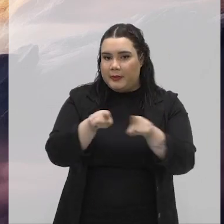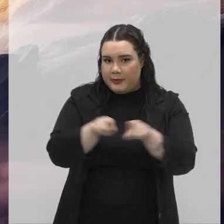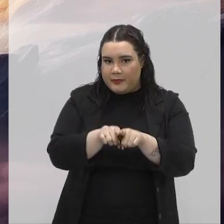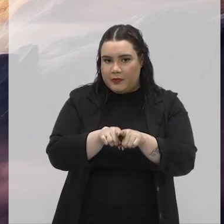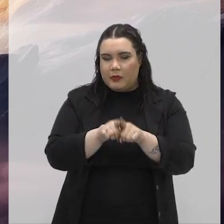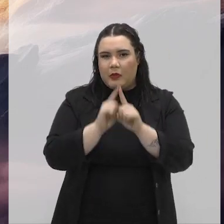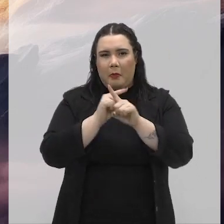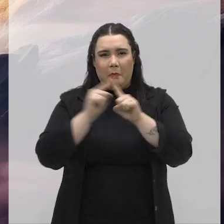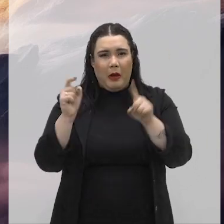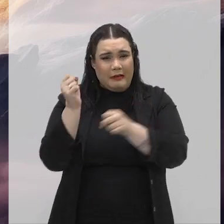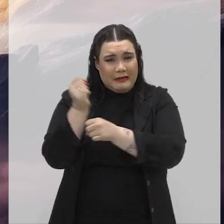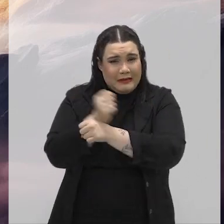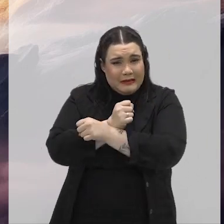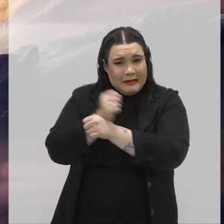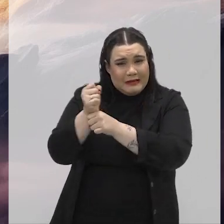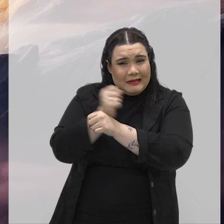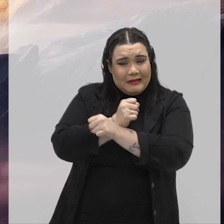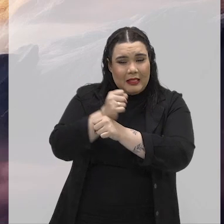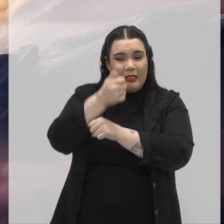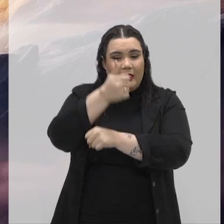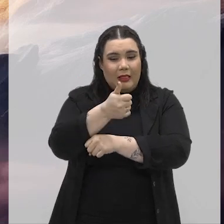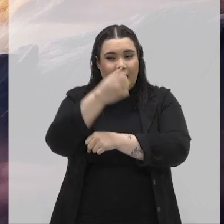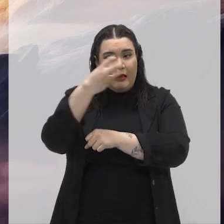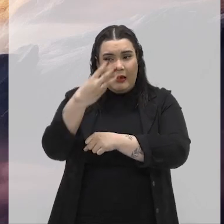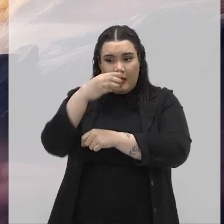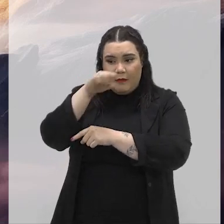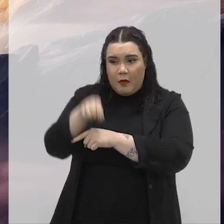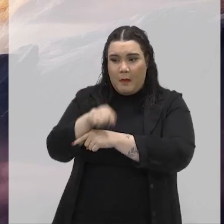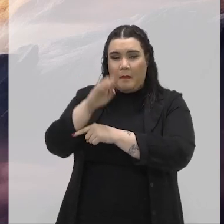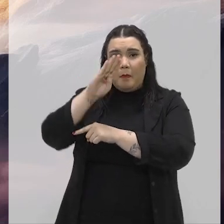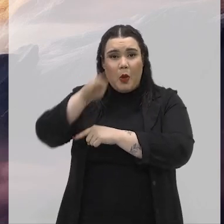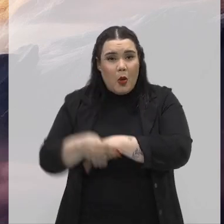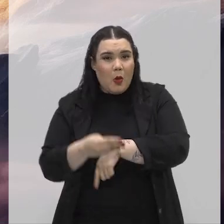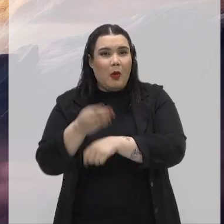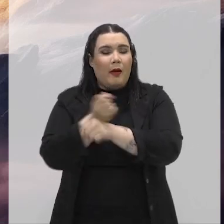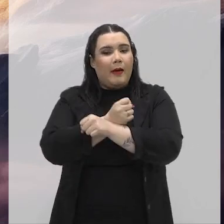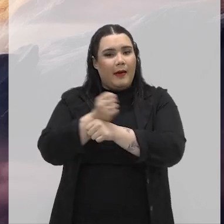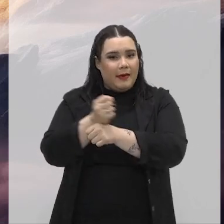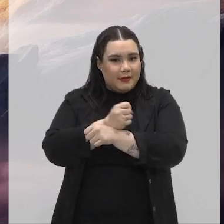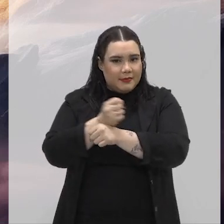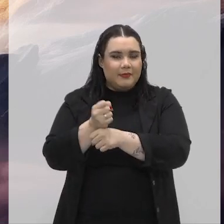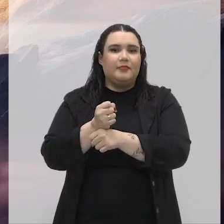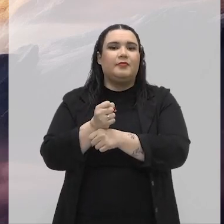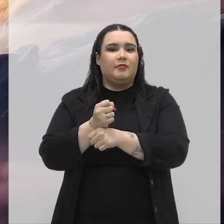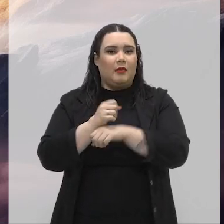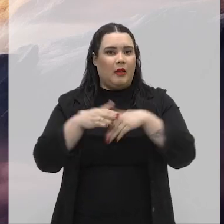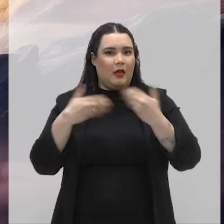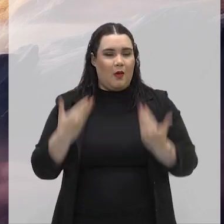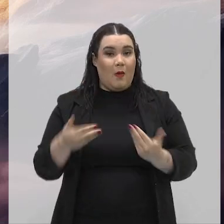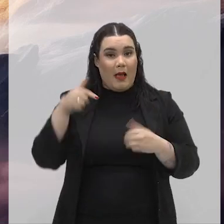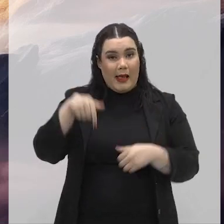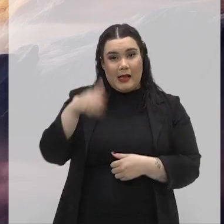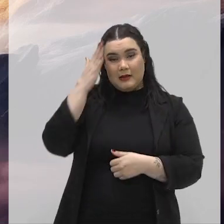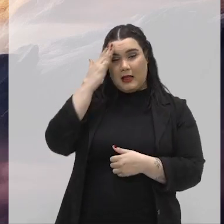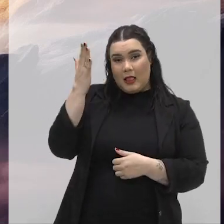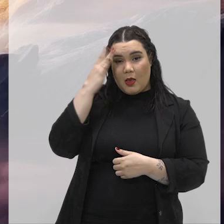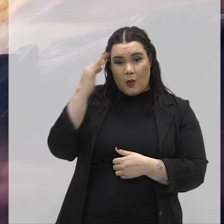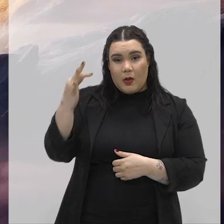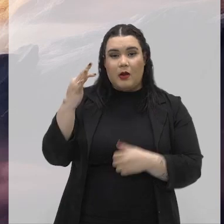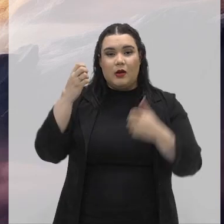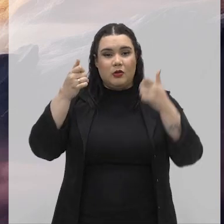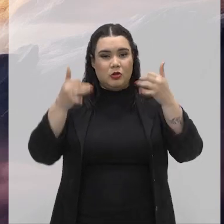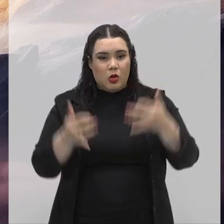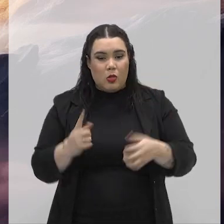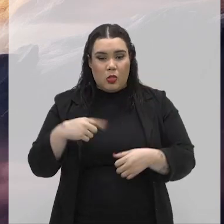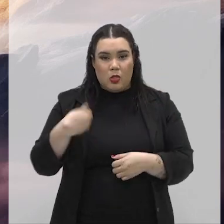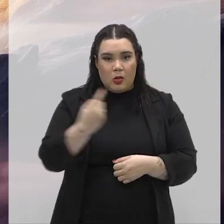13 bilhões de anos para acontecer. A teoria do Big Bang fala que todos nós somos aí fruto